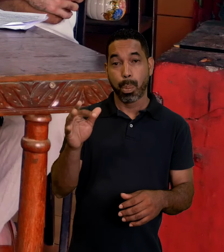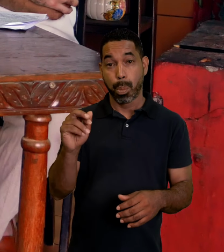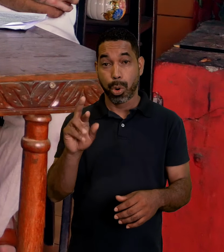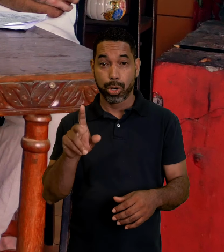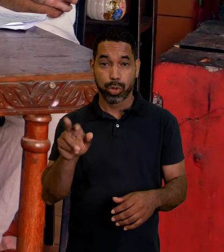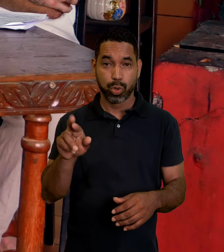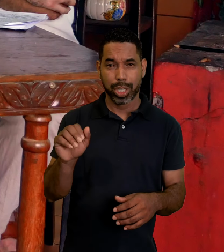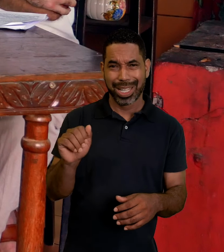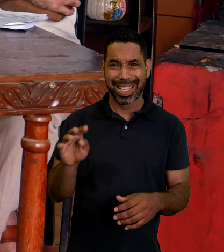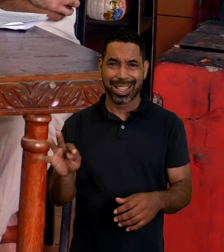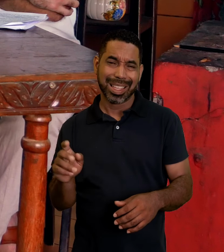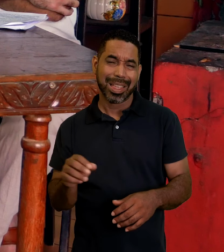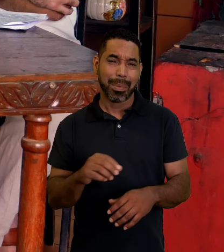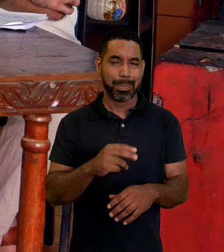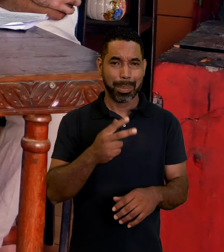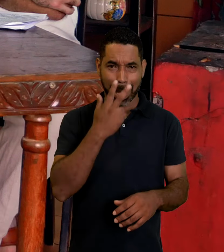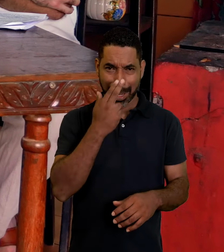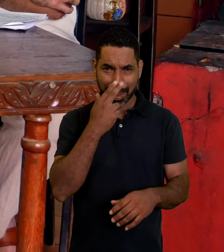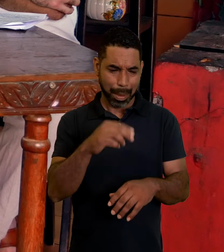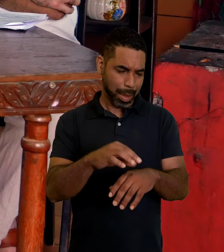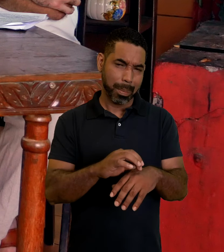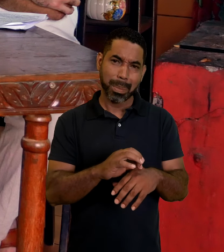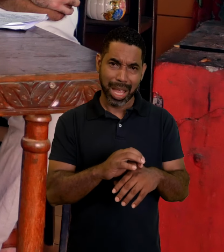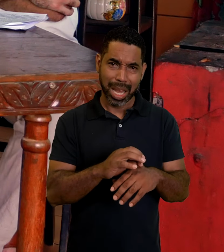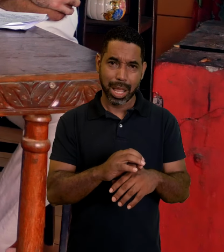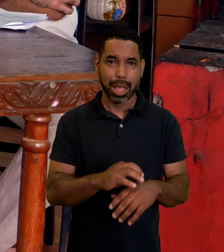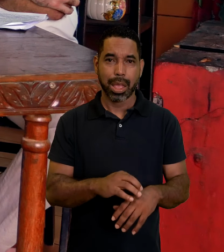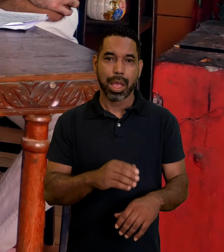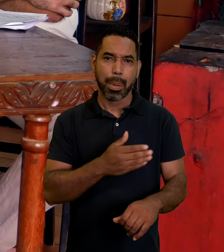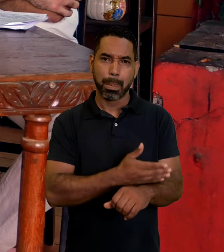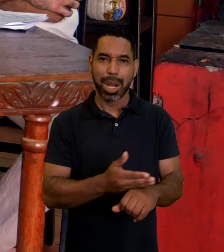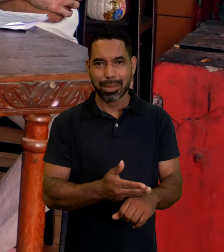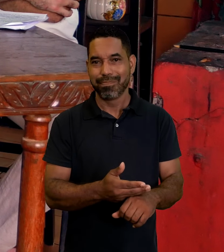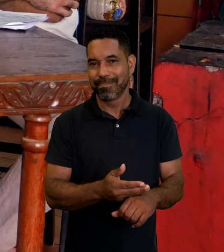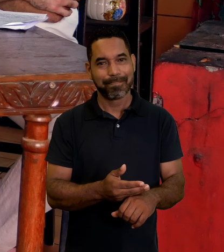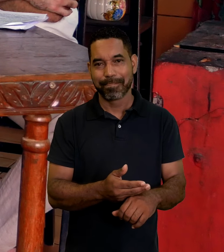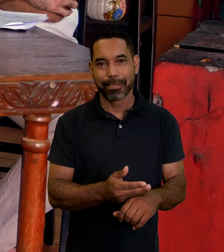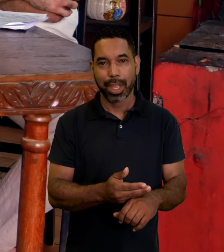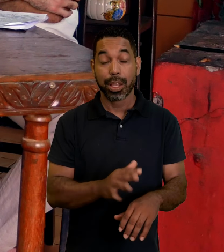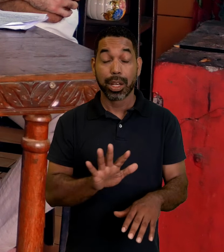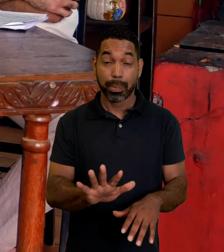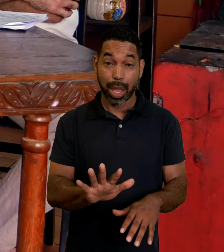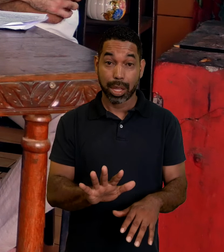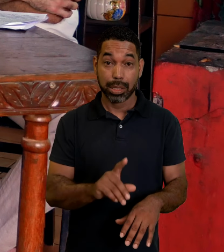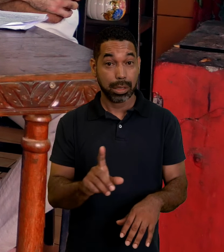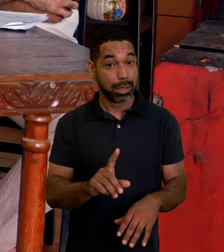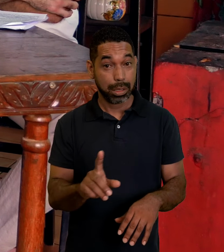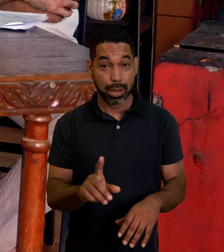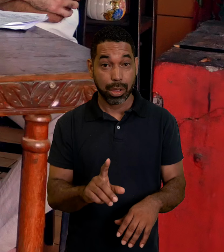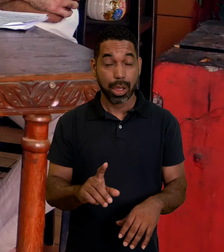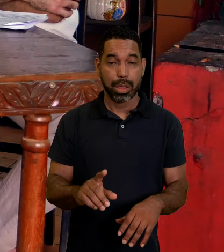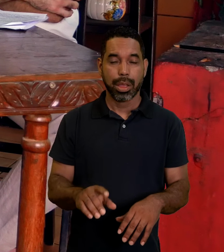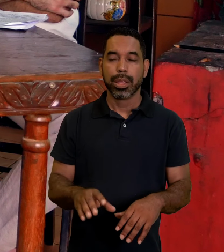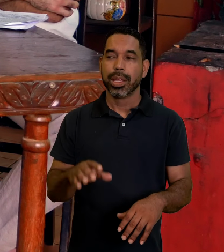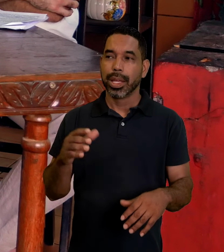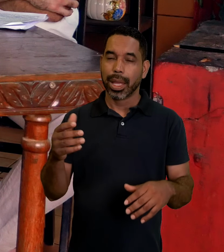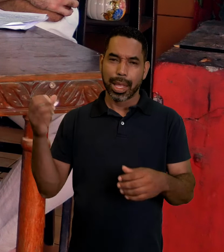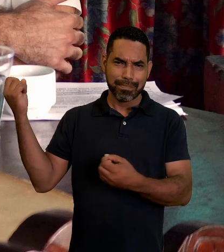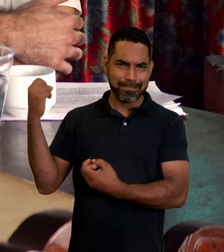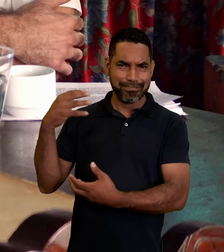desse embranquecimento, dessa memória, né, do apagamento da memória que vem do tráfico transatlântico, mas a gente